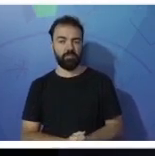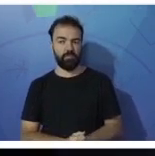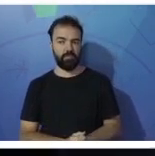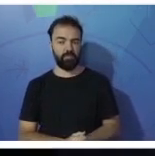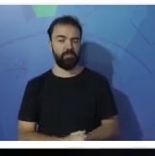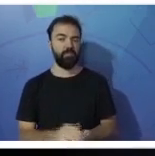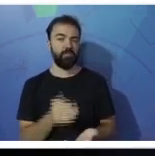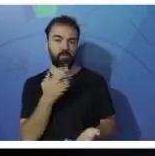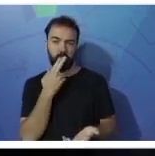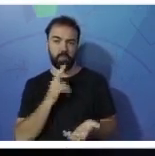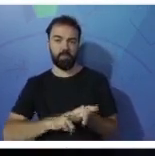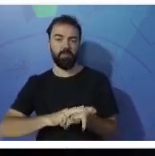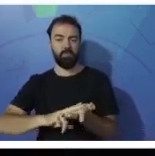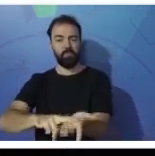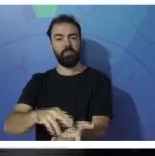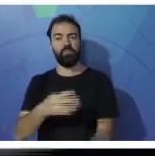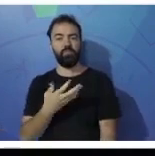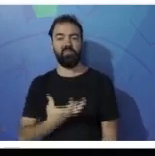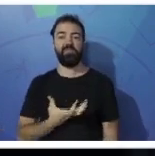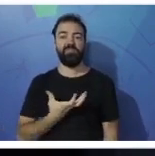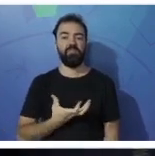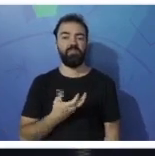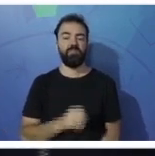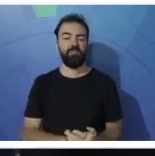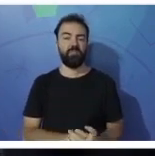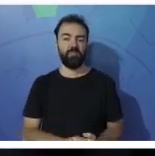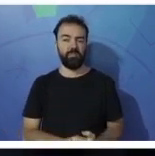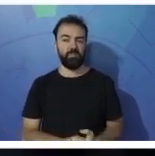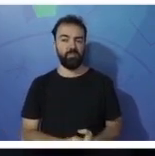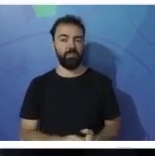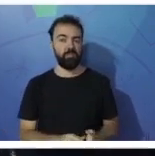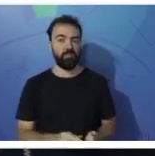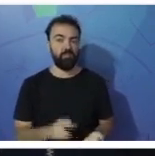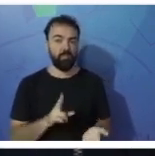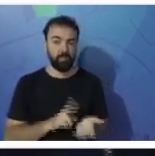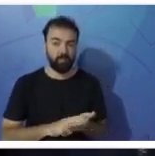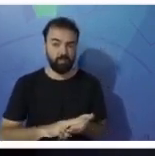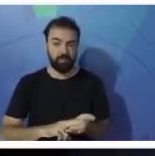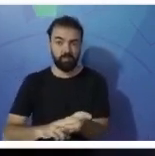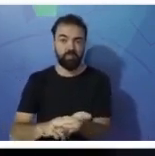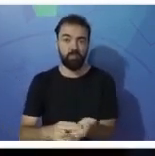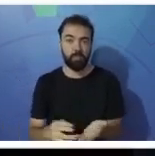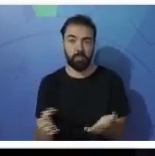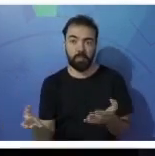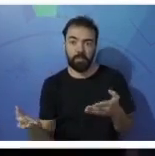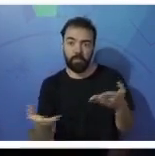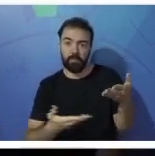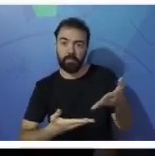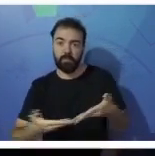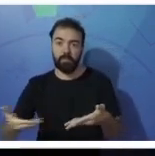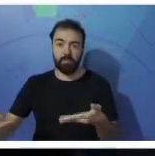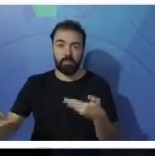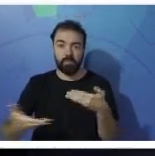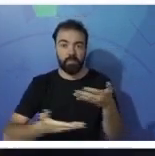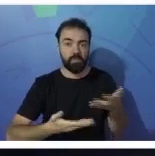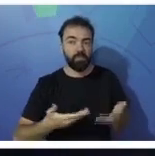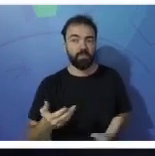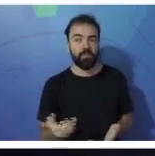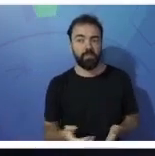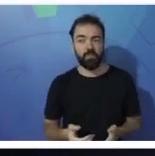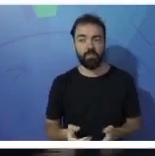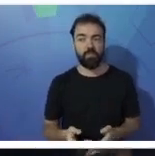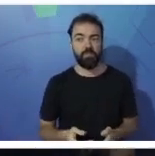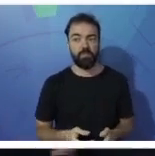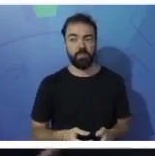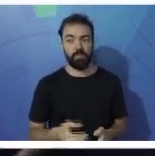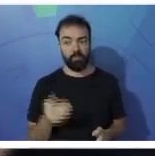A carta do Papai Noel. As cartas trocadas entre amigos ou parentes são conhecidas